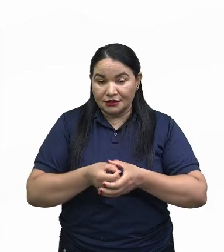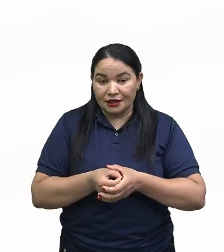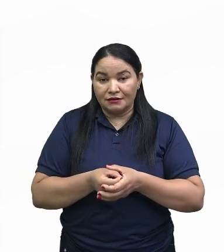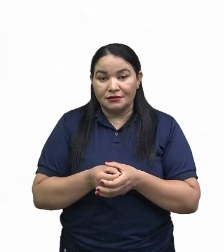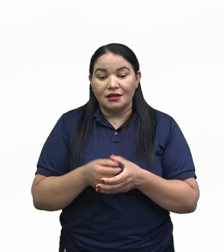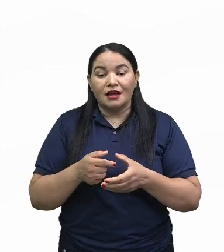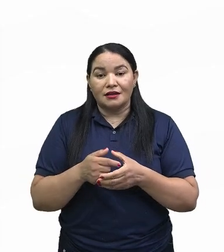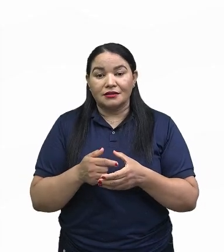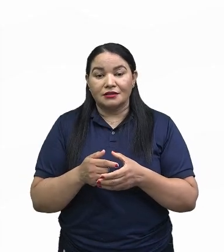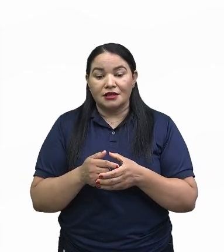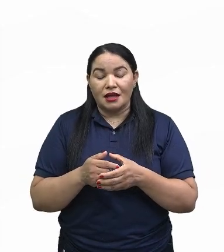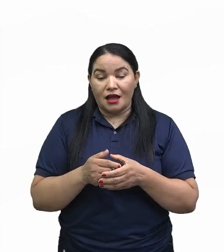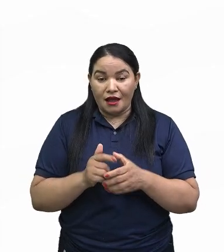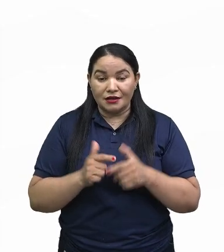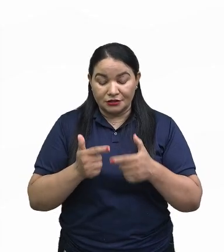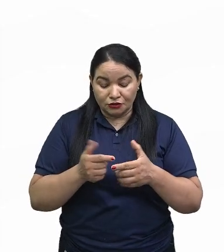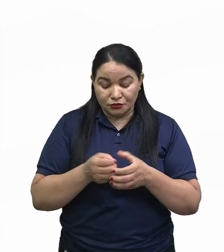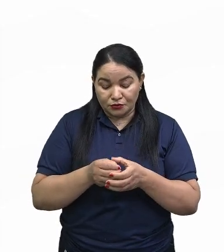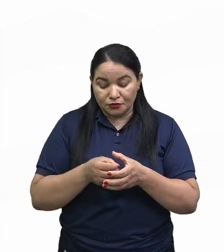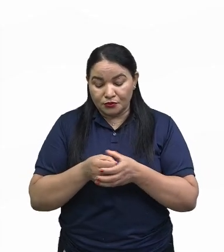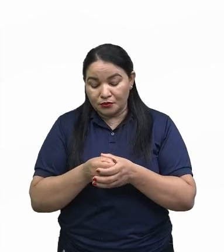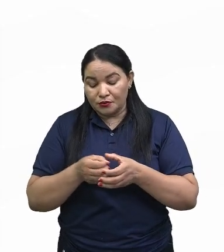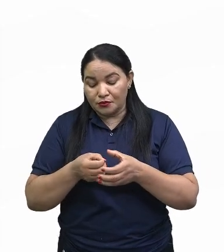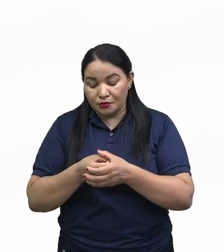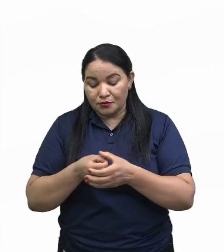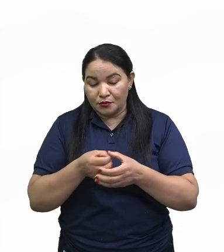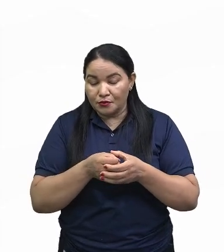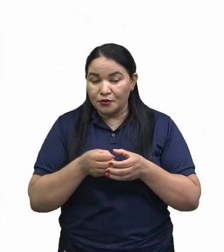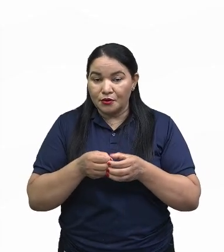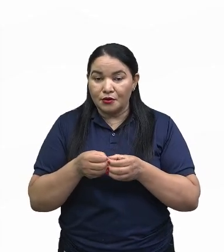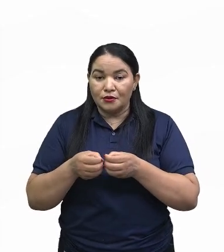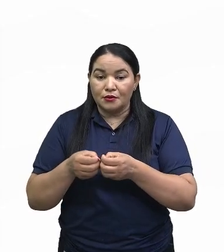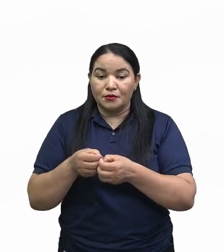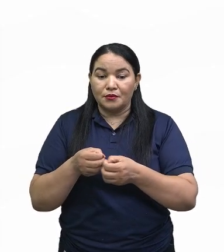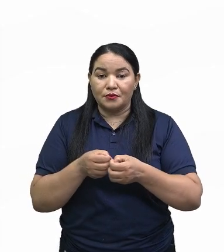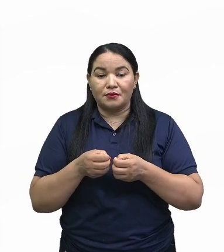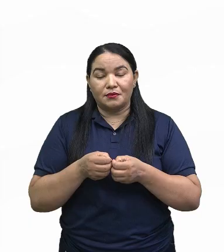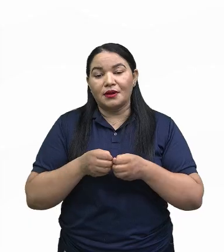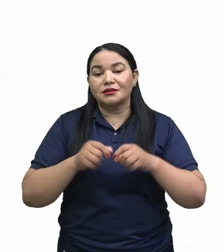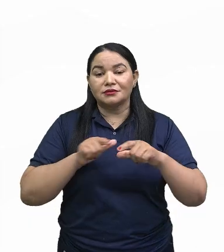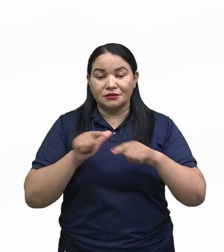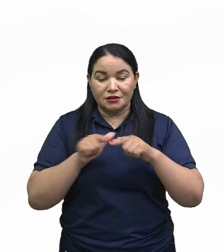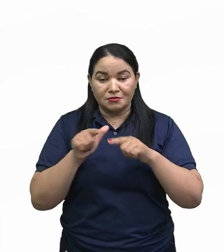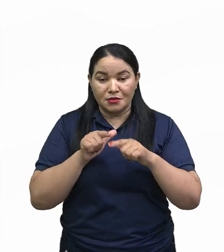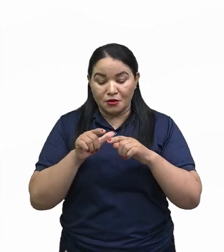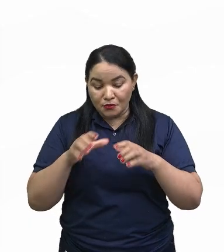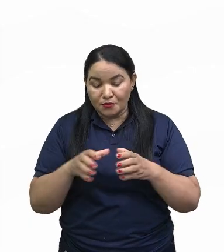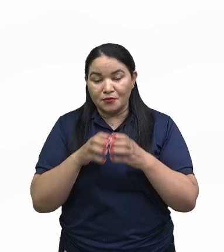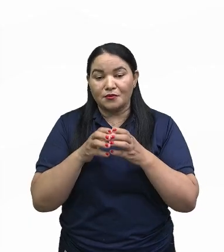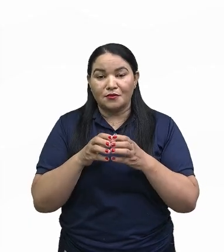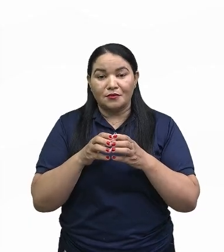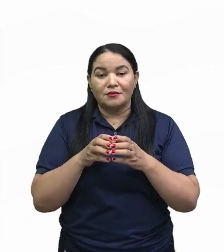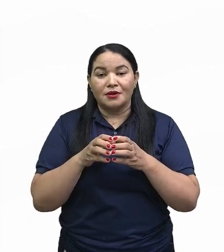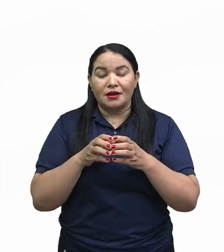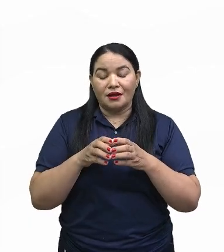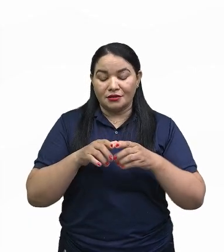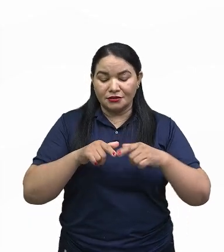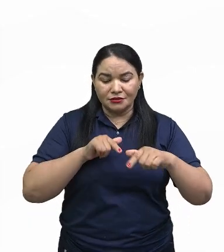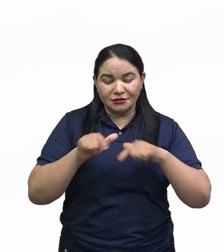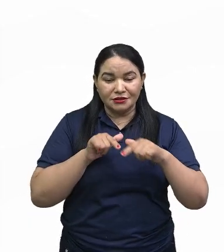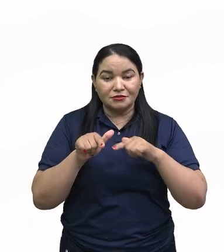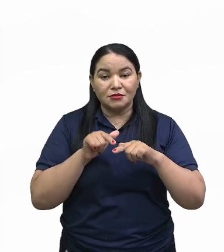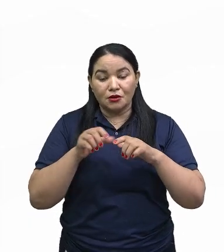atividade, elas vão se agrupar, né, e é como se elas estivessem trabalhando ali em equipe. E esse trabalho, elas ali juntas, elas formam